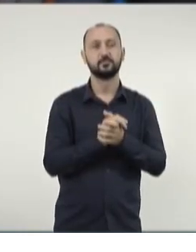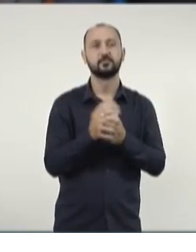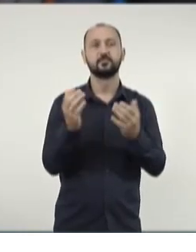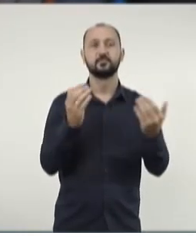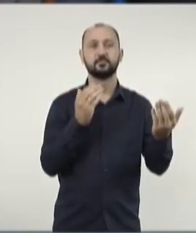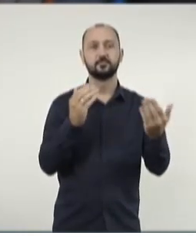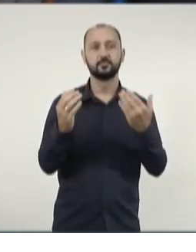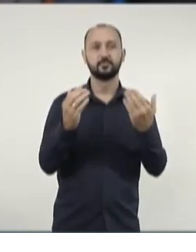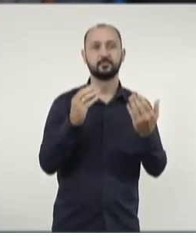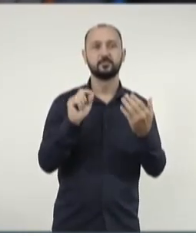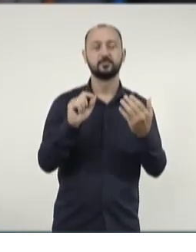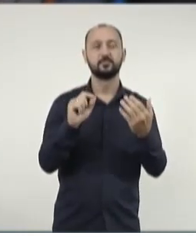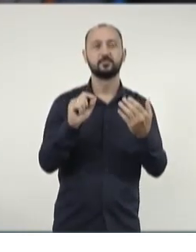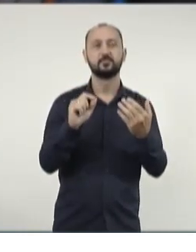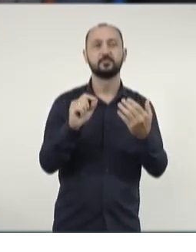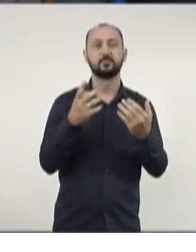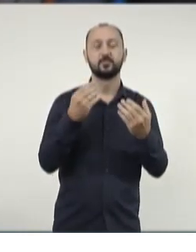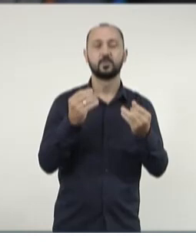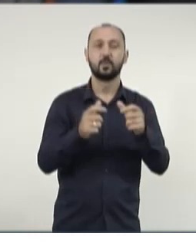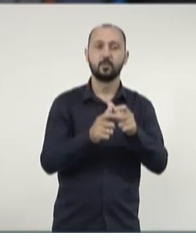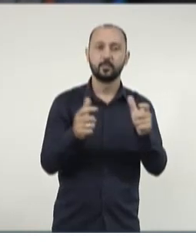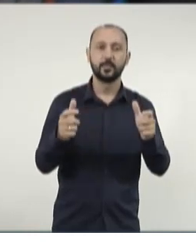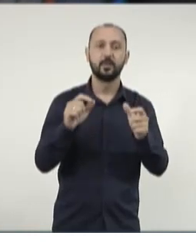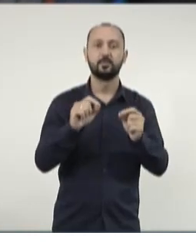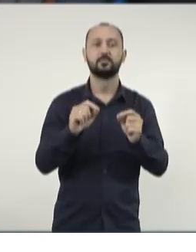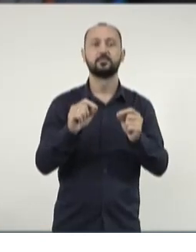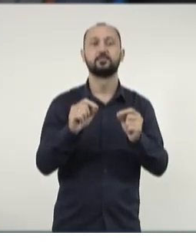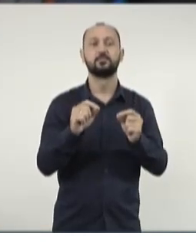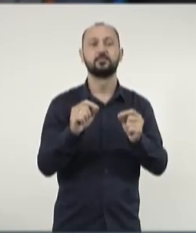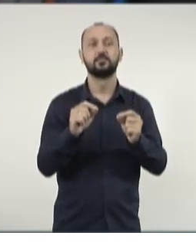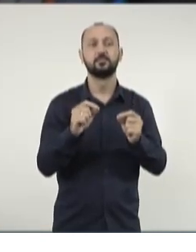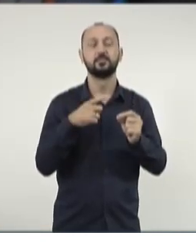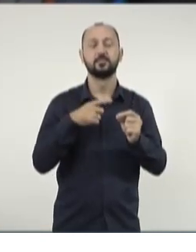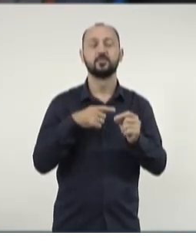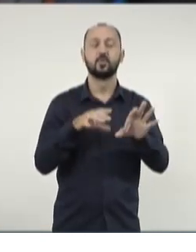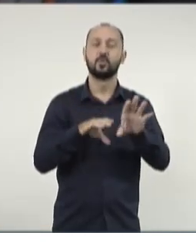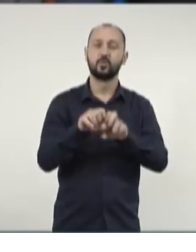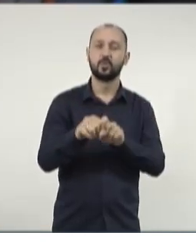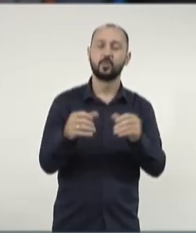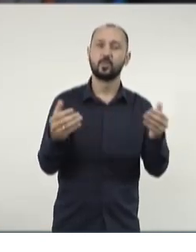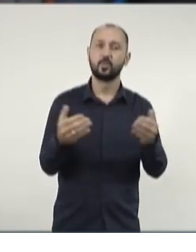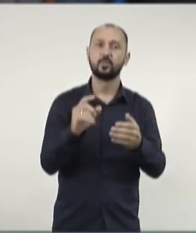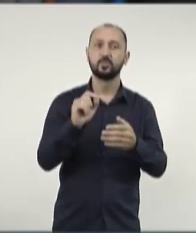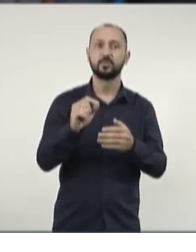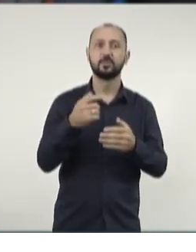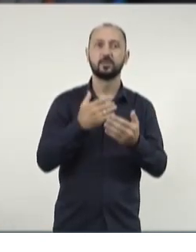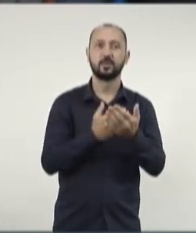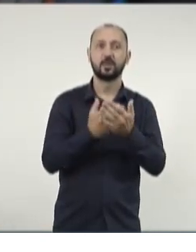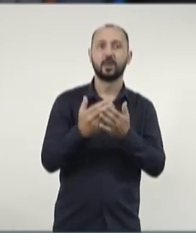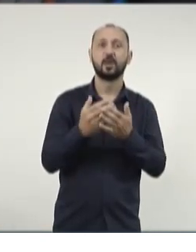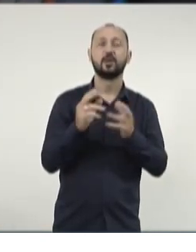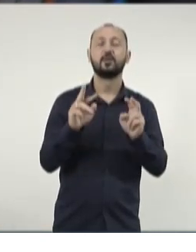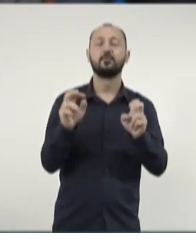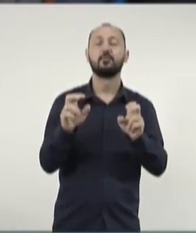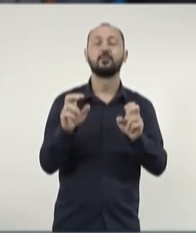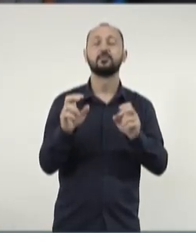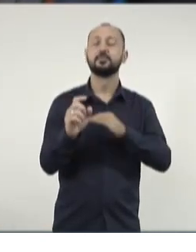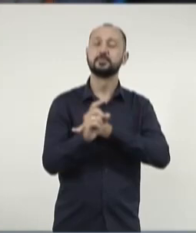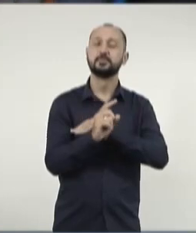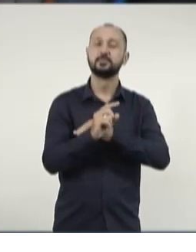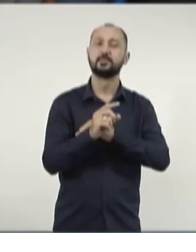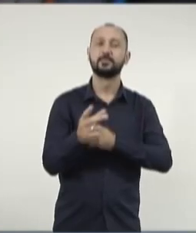psicólogos que vão para essa área, e uma grande maioria de psicólogos que se formam hoje, querem ir para a área clínica, mas